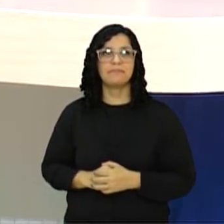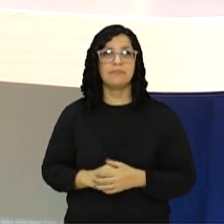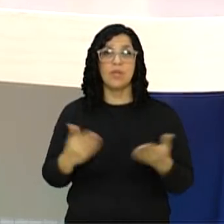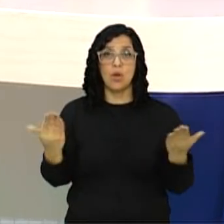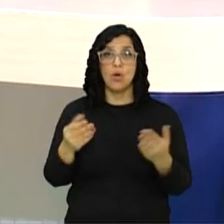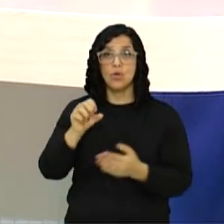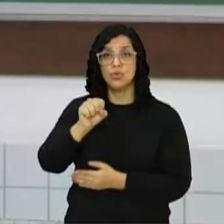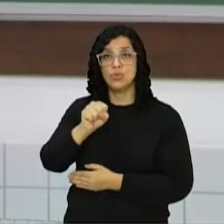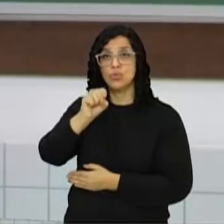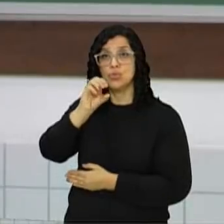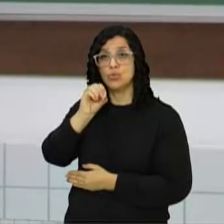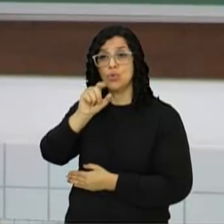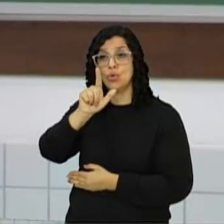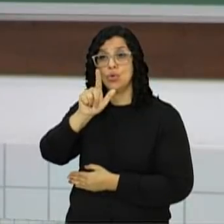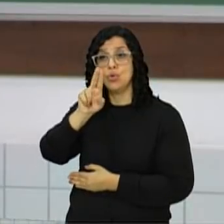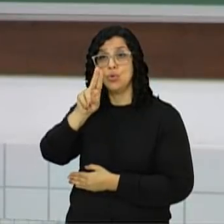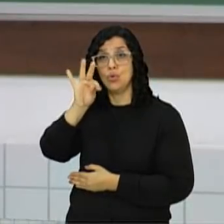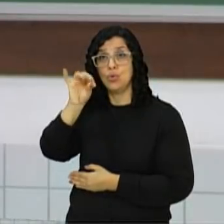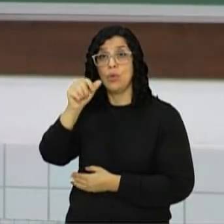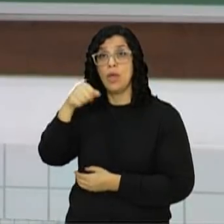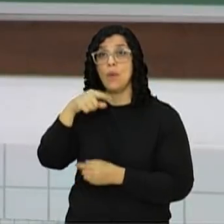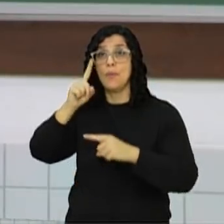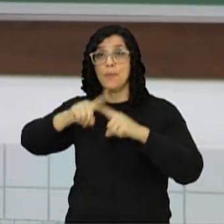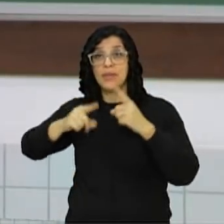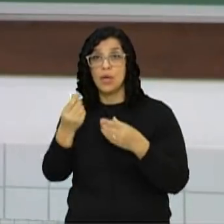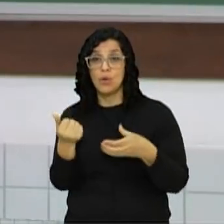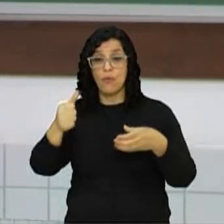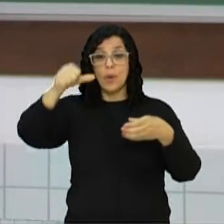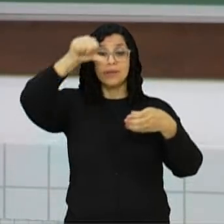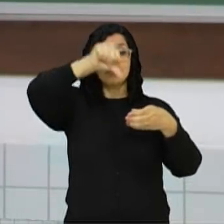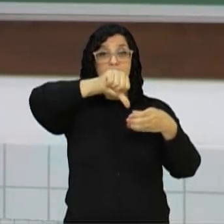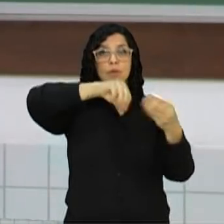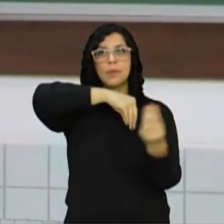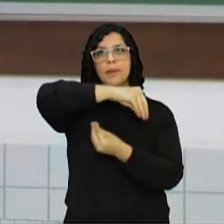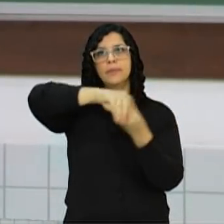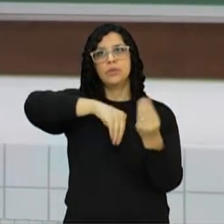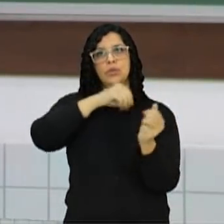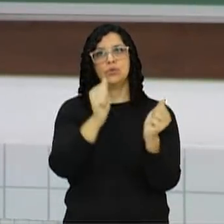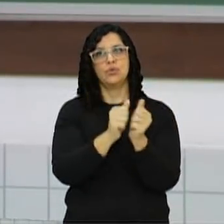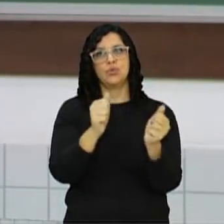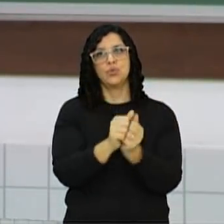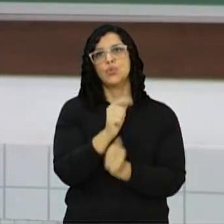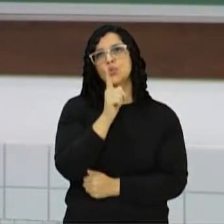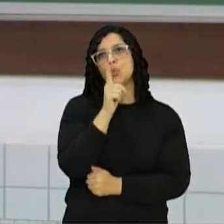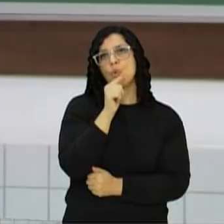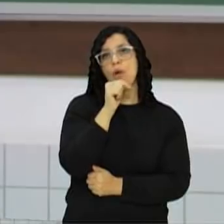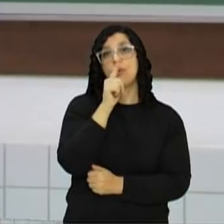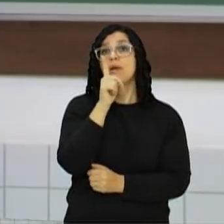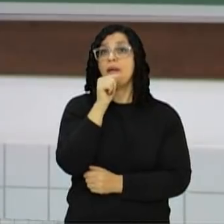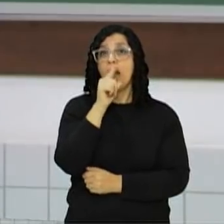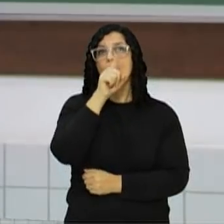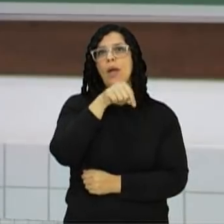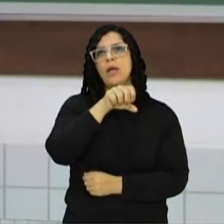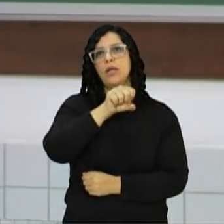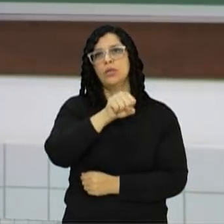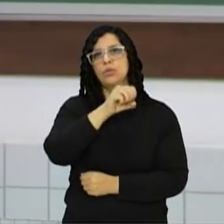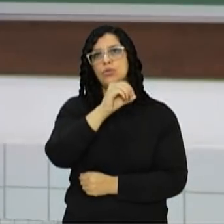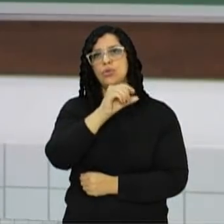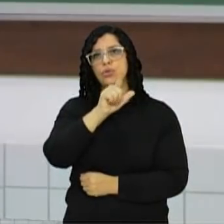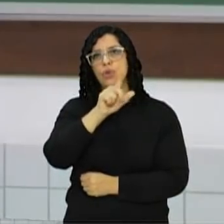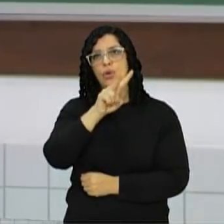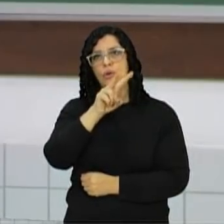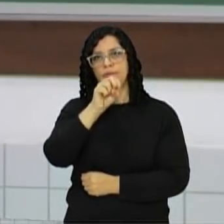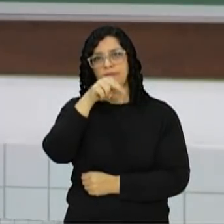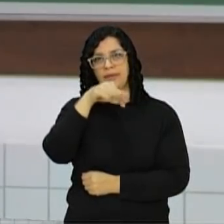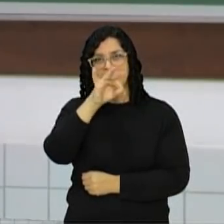solutos. Soluto é aquele material que eu coloco na água, que é o meu solvente, e a água vai